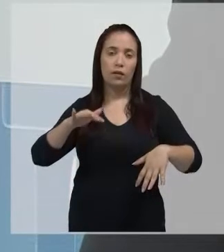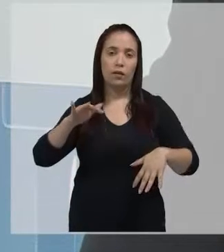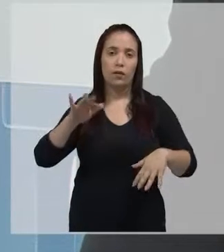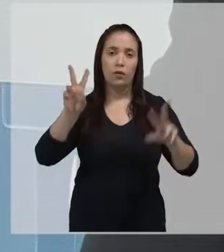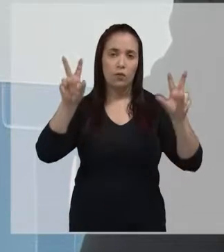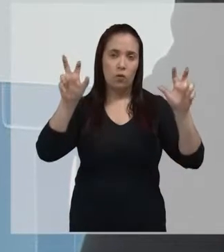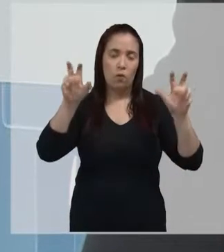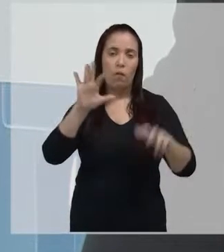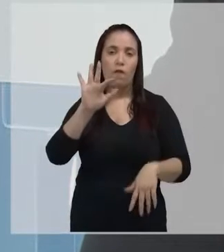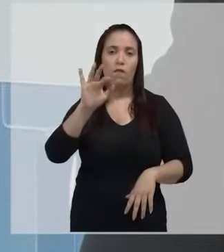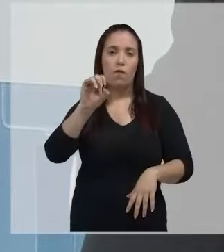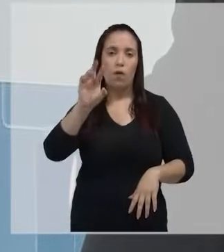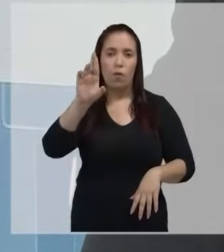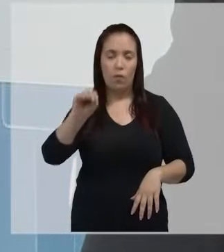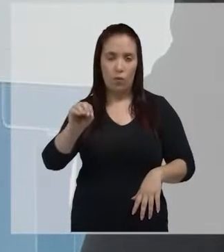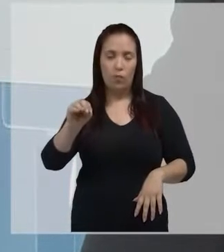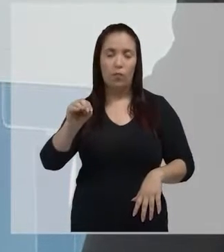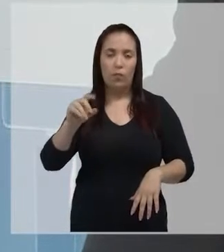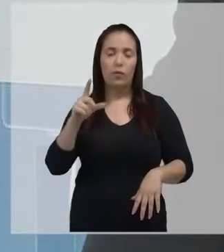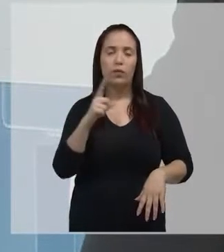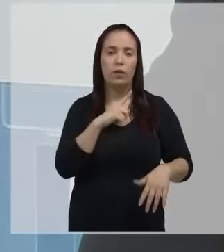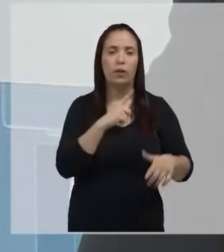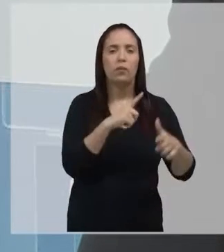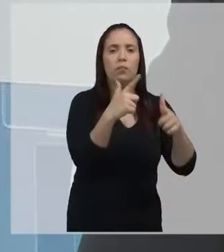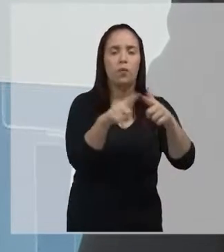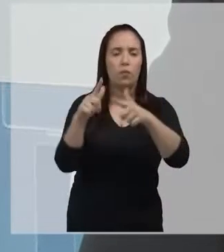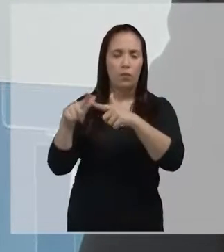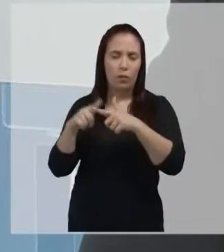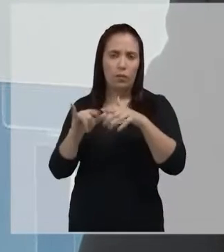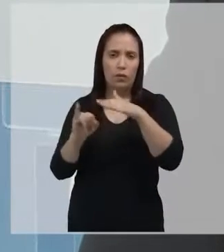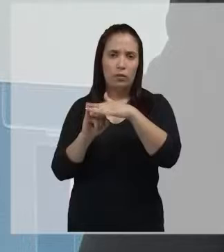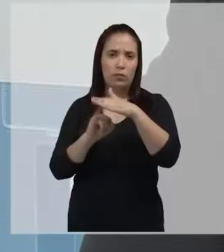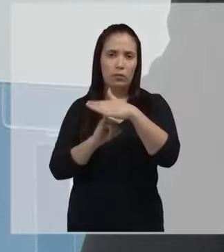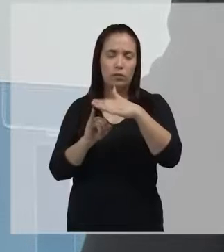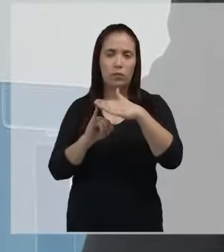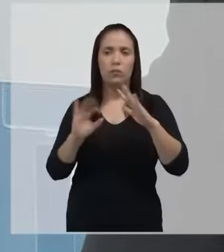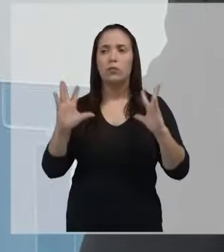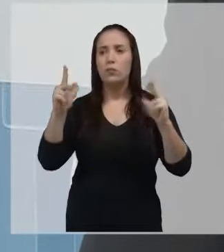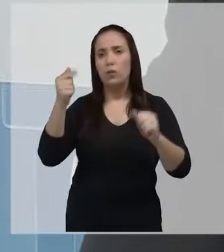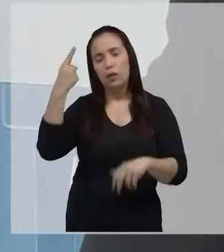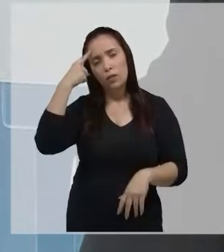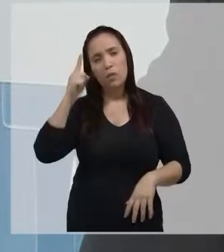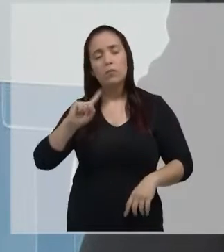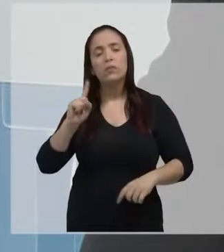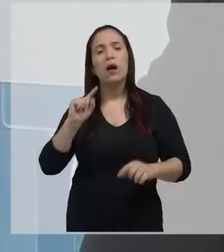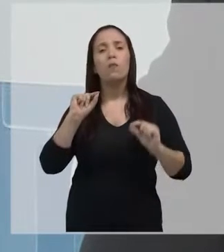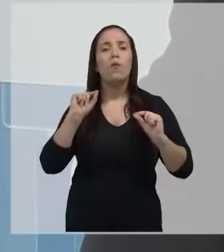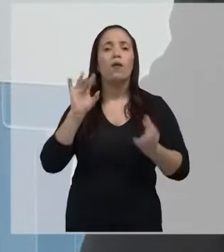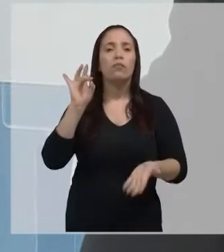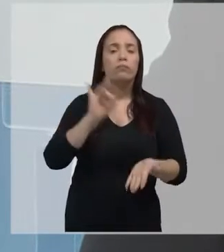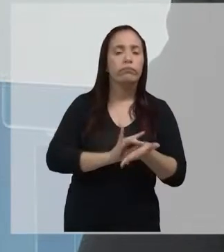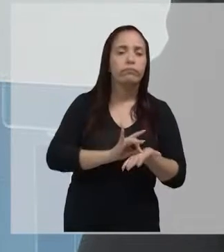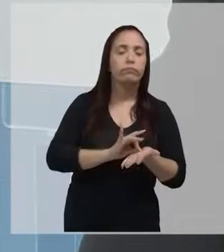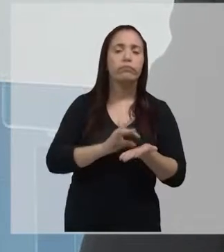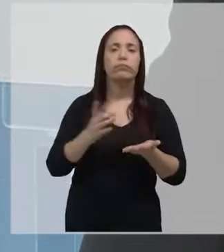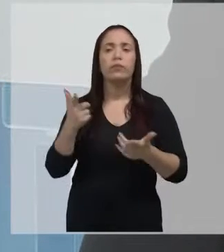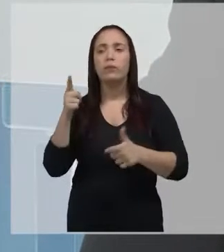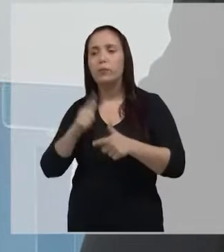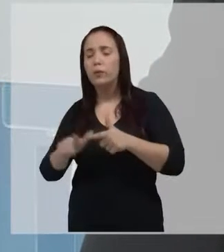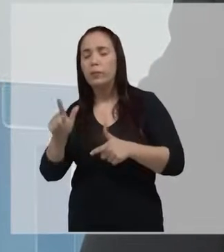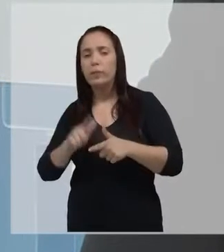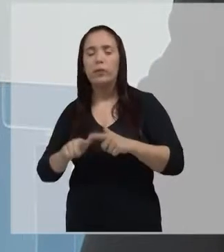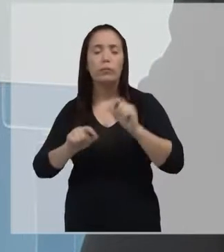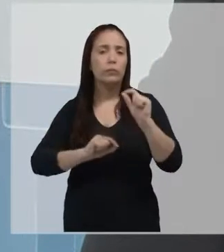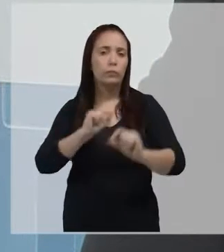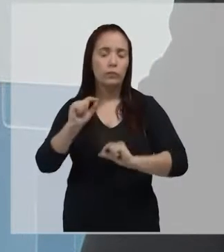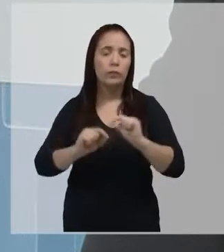a nossa instituição que estão doente e que ninguém sabe mais o que é verdadeiro e o que não é. Não passou batido que